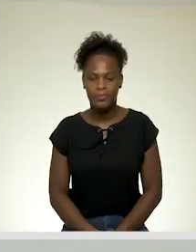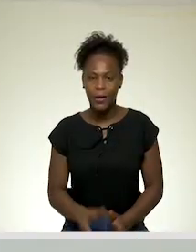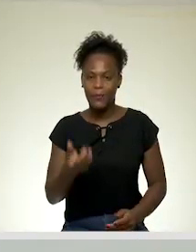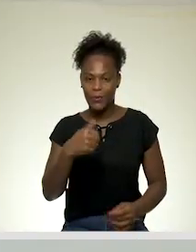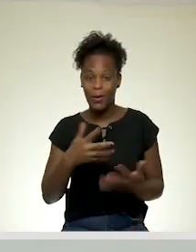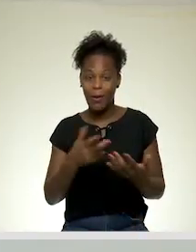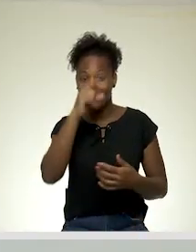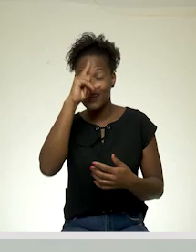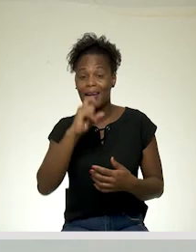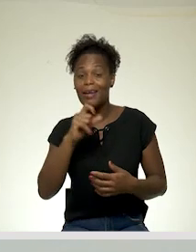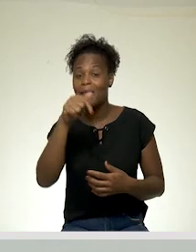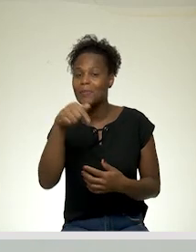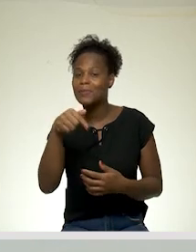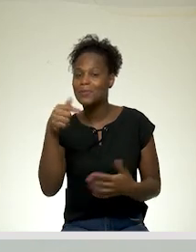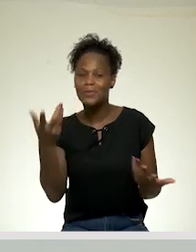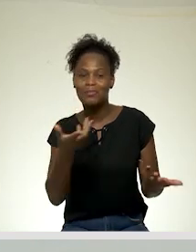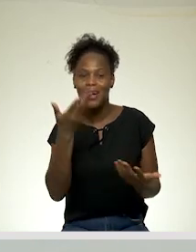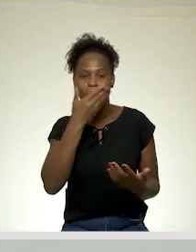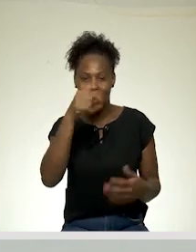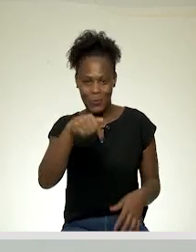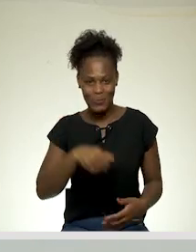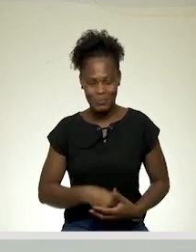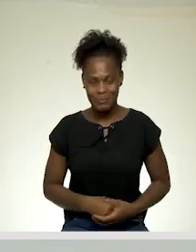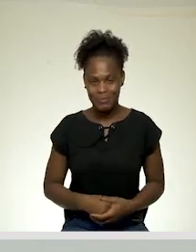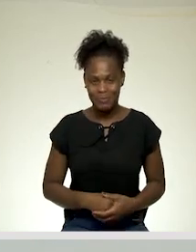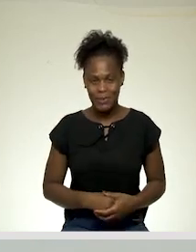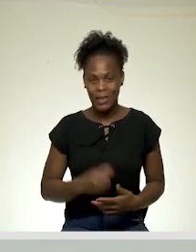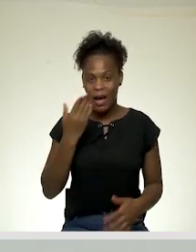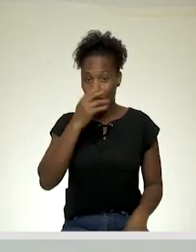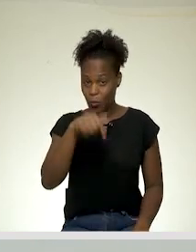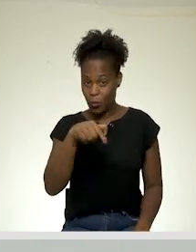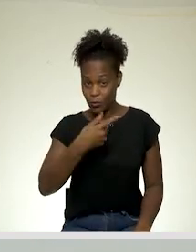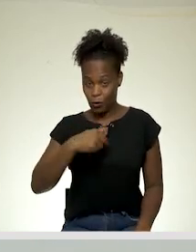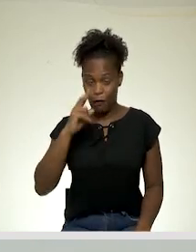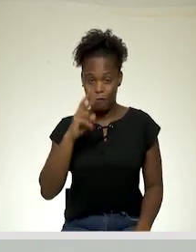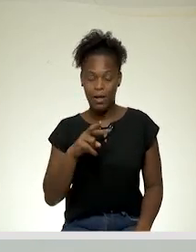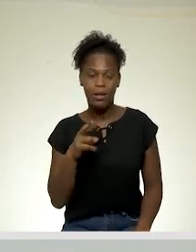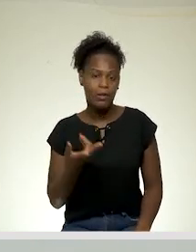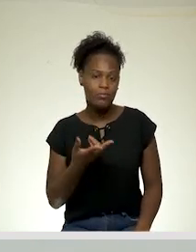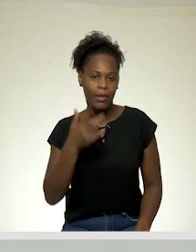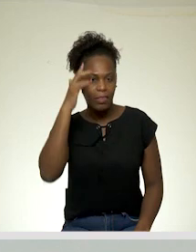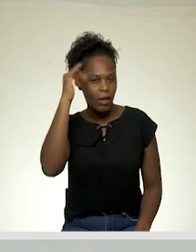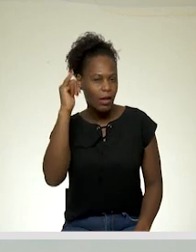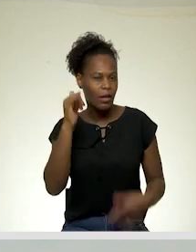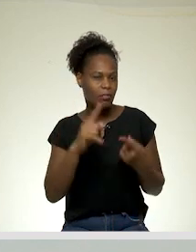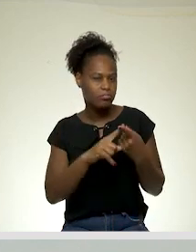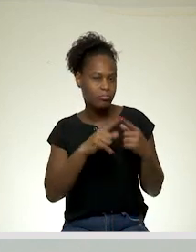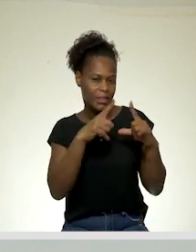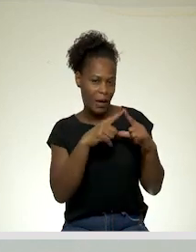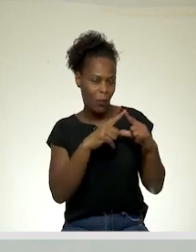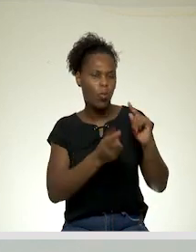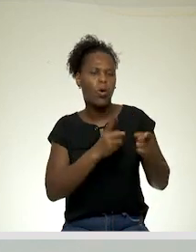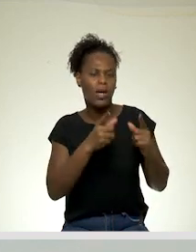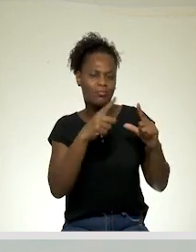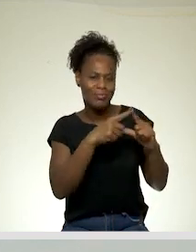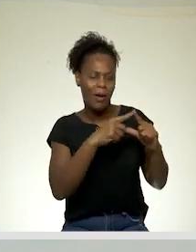Vamos recapitular a aula de hoje. Na aula de hoje nós vimos ideia de triângulo, o que é